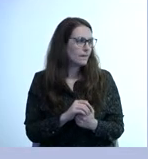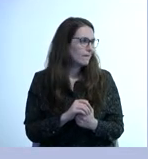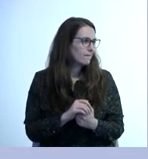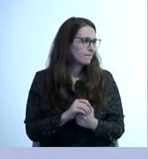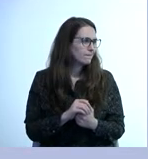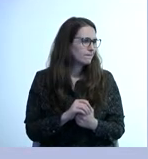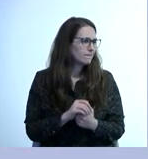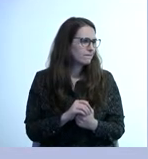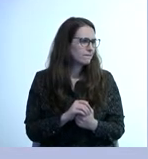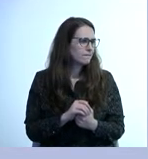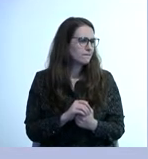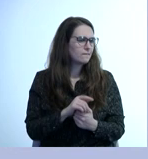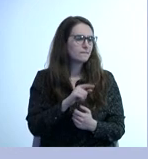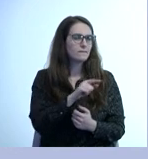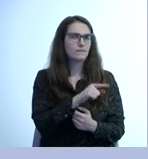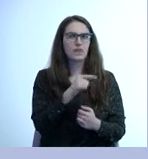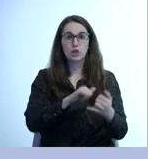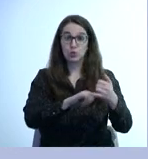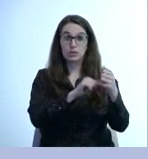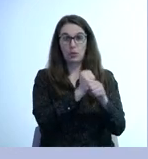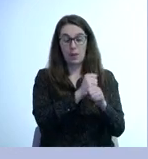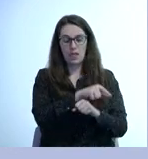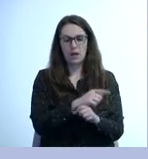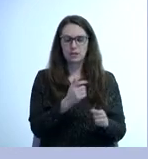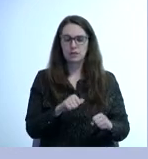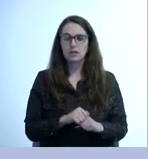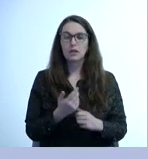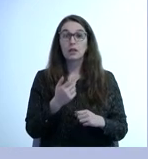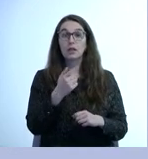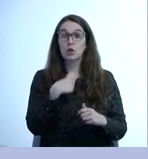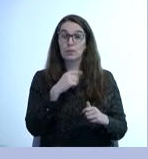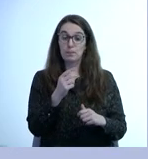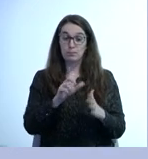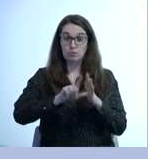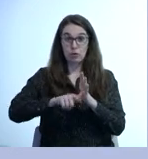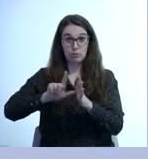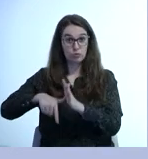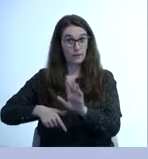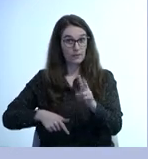Era só o Pires Martins, sim. O Pires Martins é que tinha uma associação com o Palma de Mel. Dos dois primeiros projetos